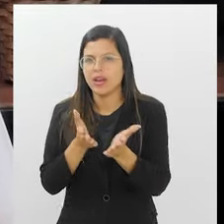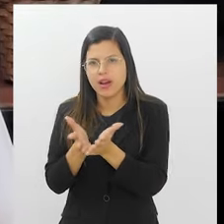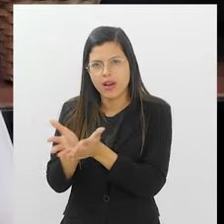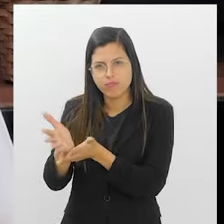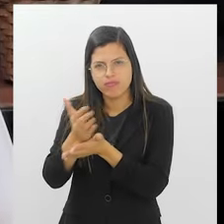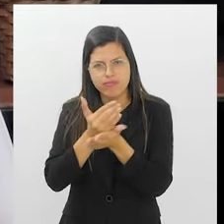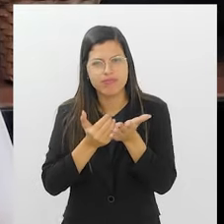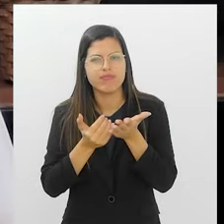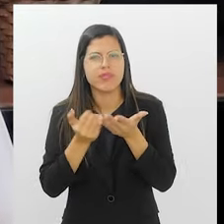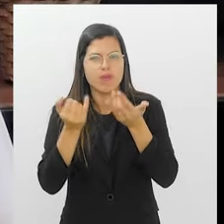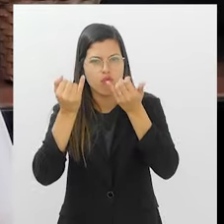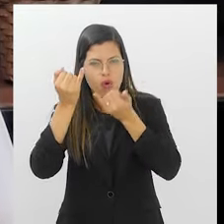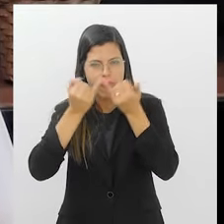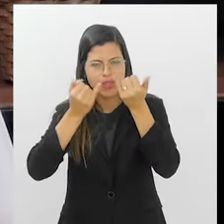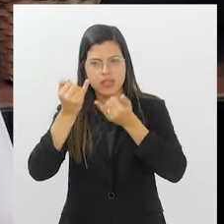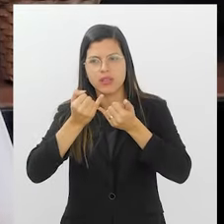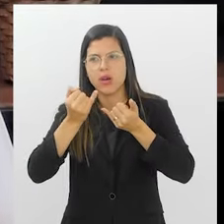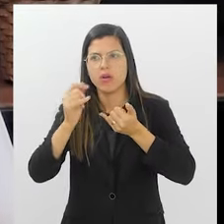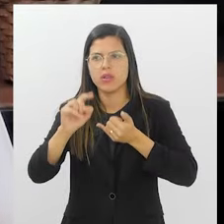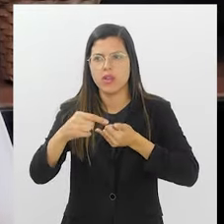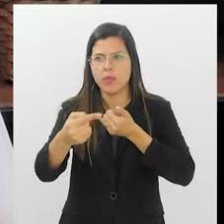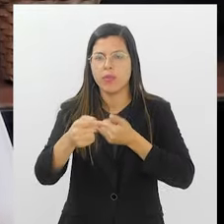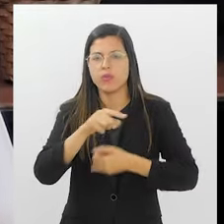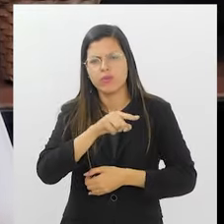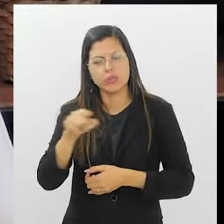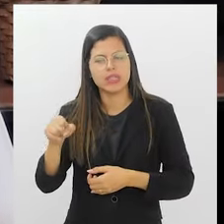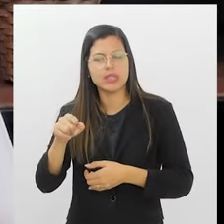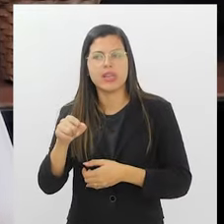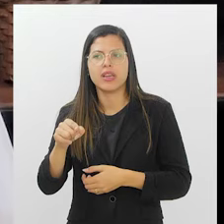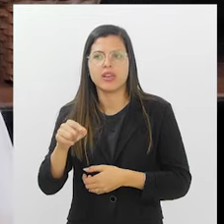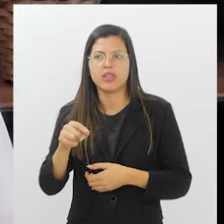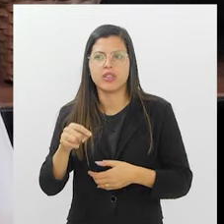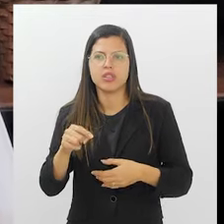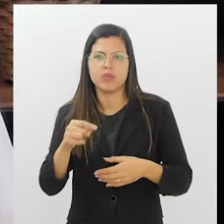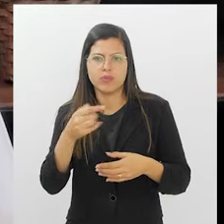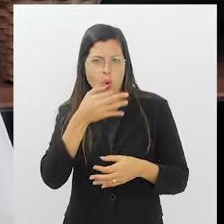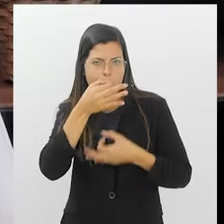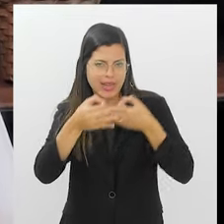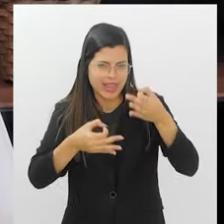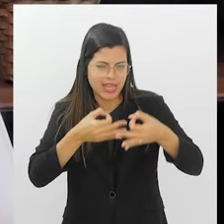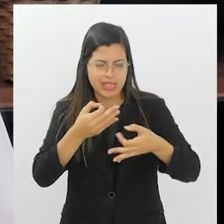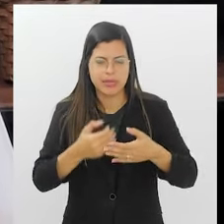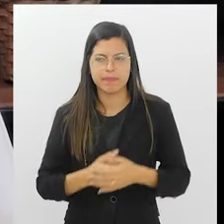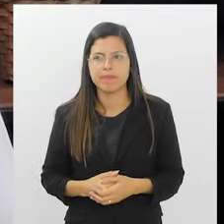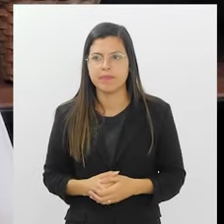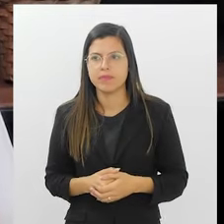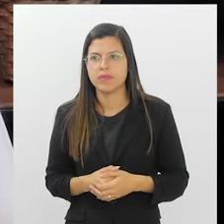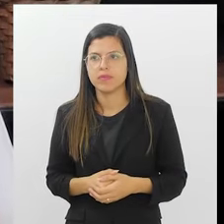alguns dados, né, para que posteriormente vocês com mais propriedades pudessem comentar.